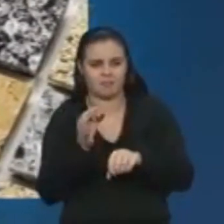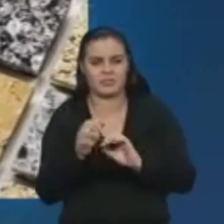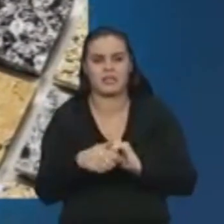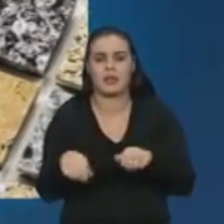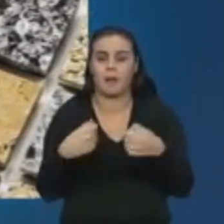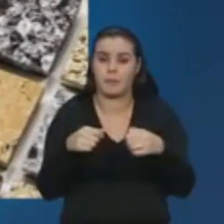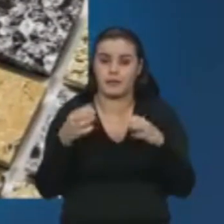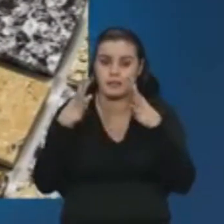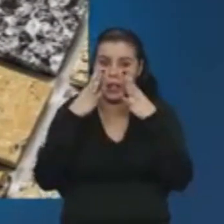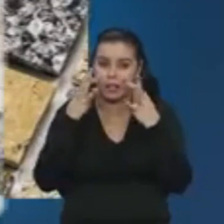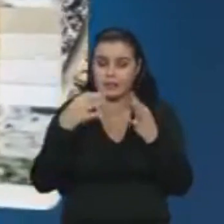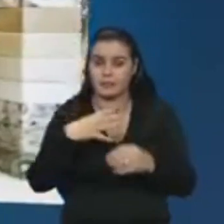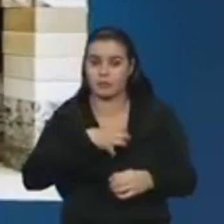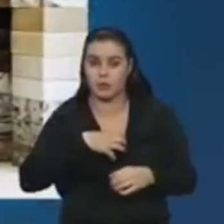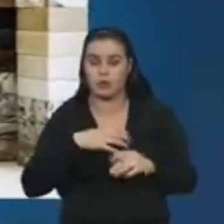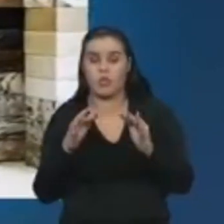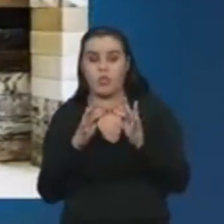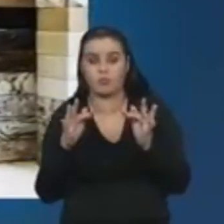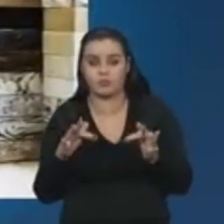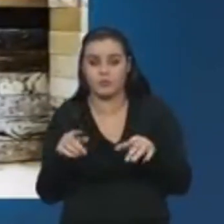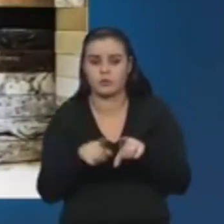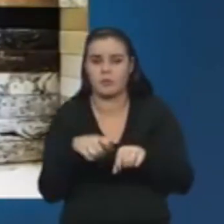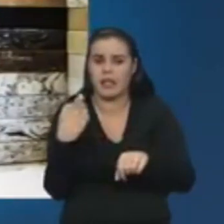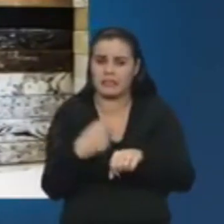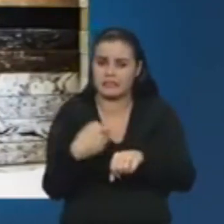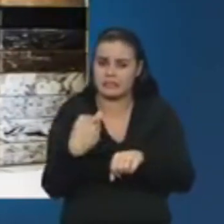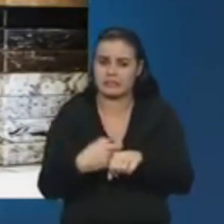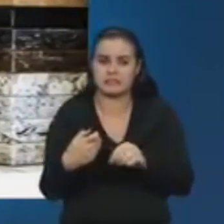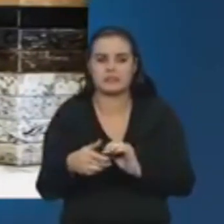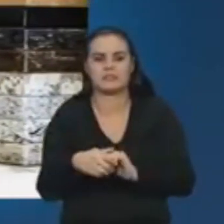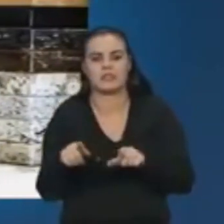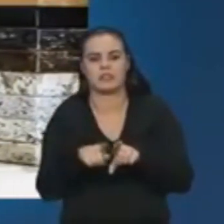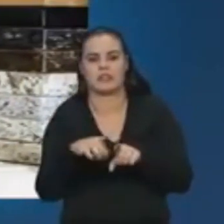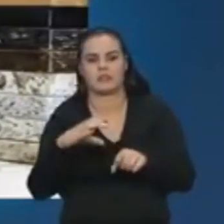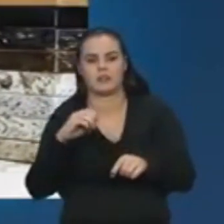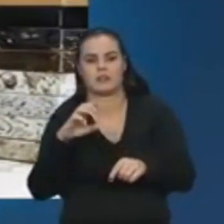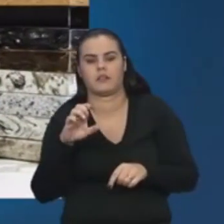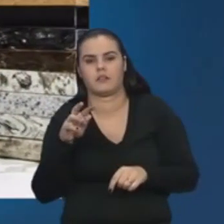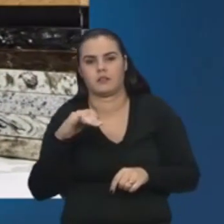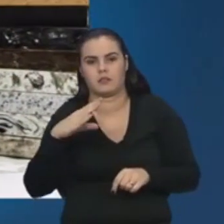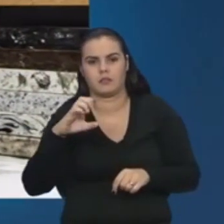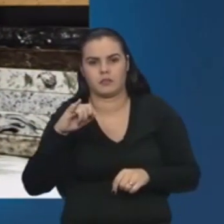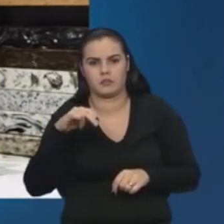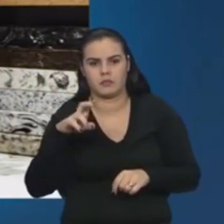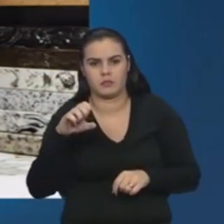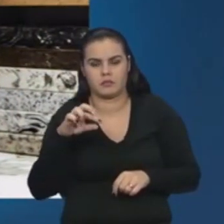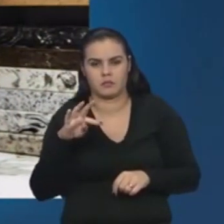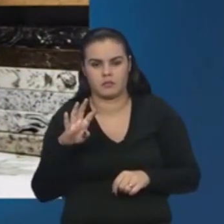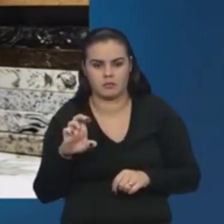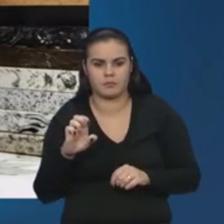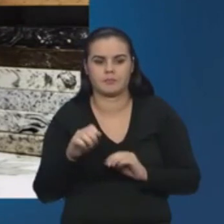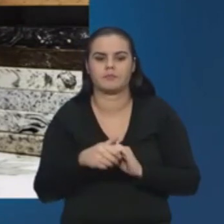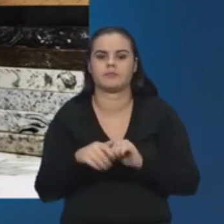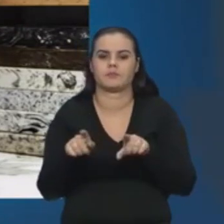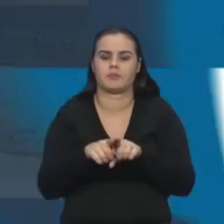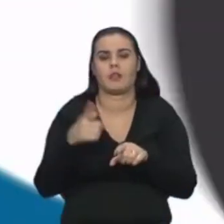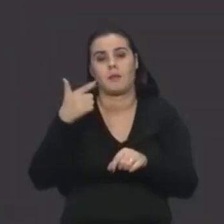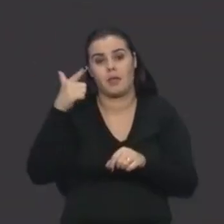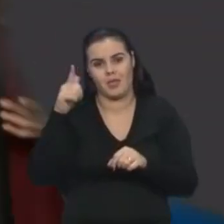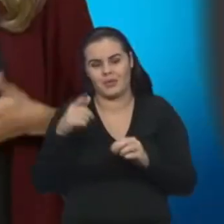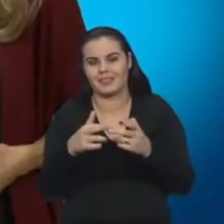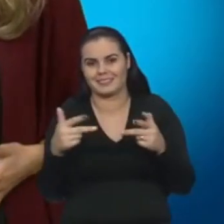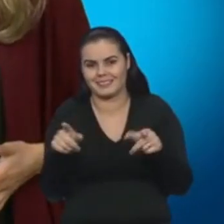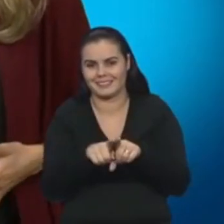propriedades físicas do material, a resistência à flexão, o coeficiente de dilatação térmica linear, entre outros